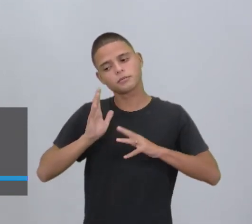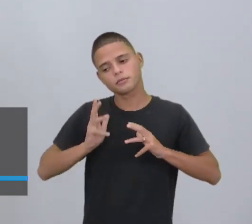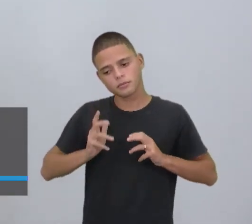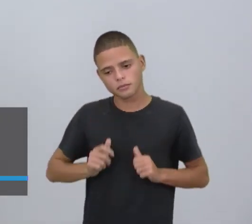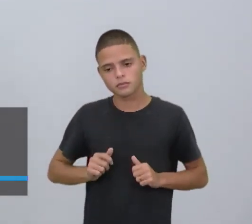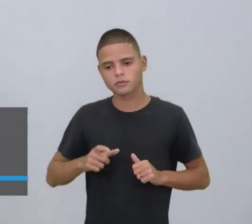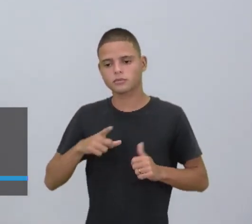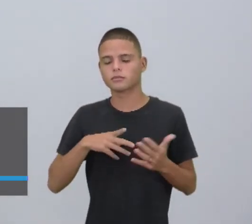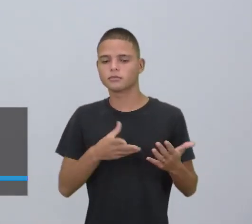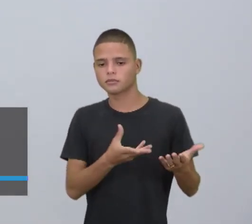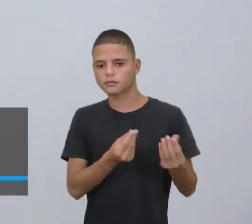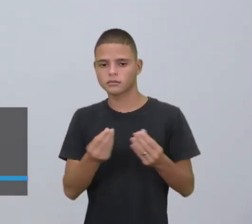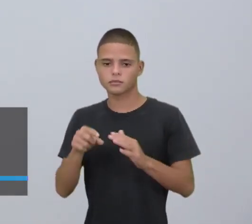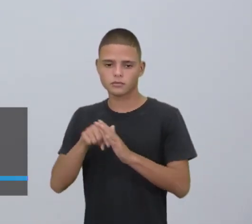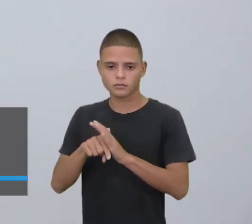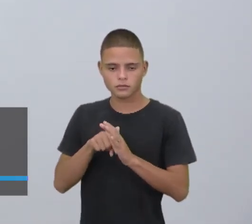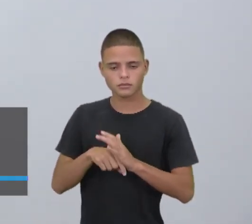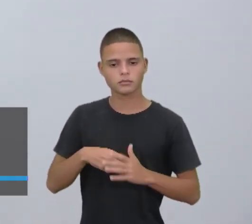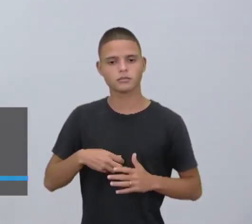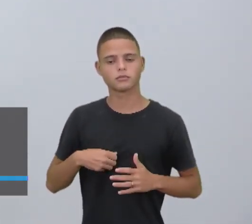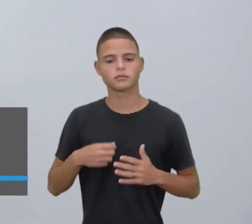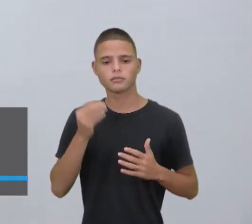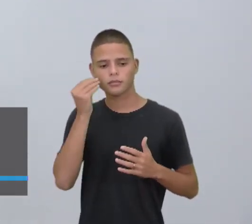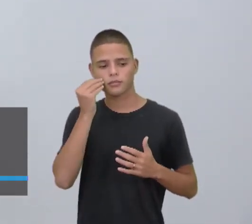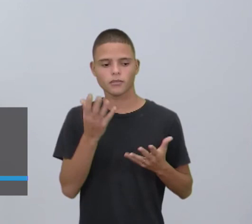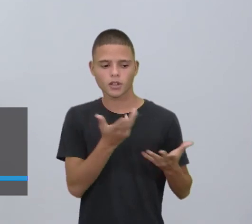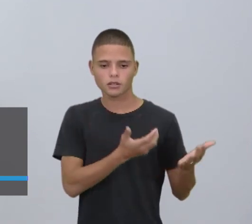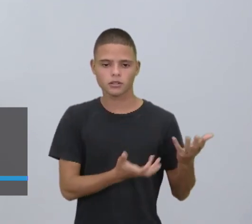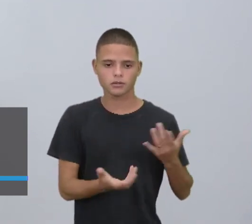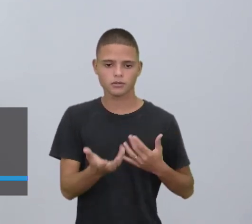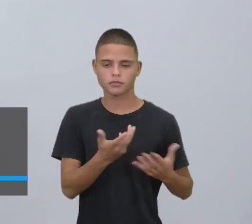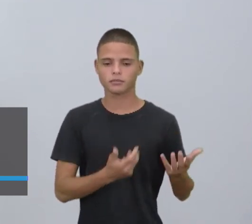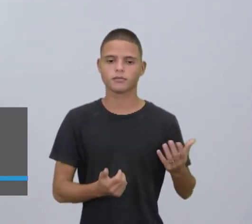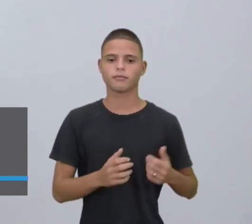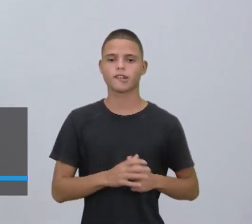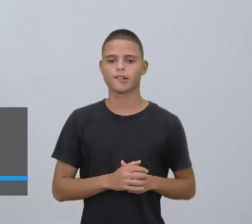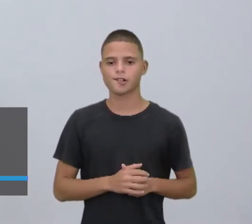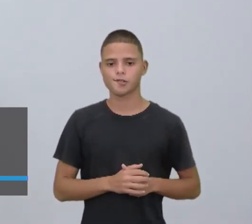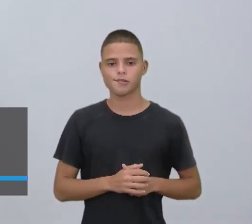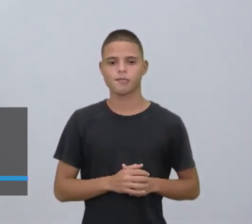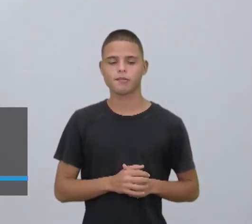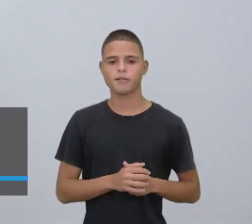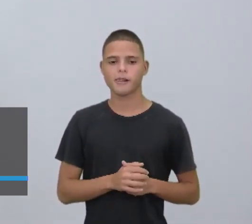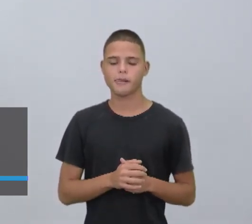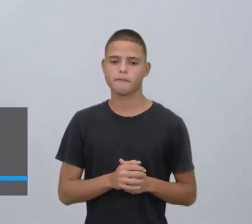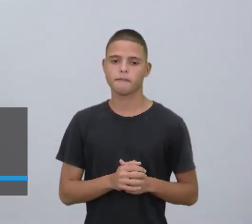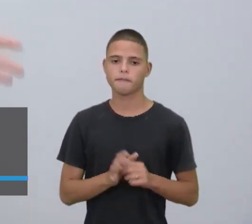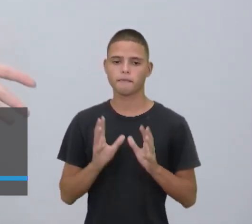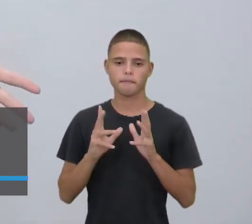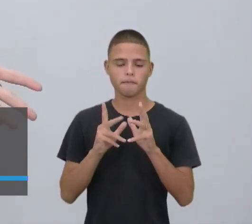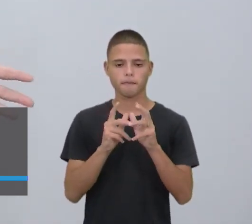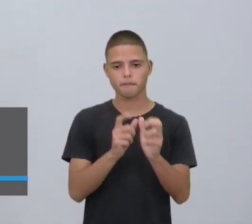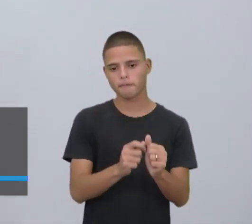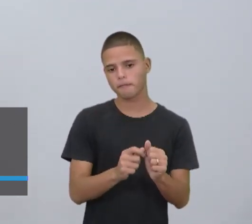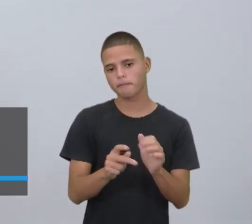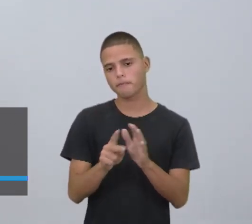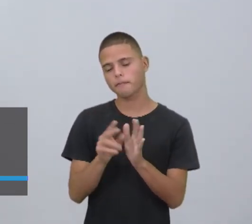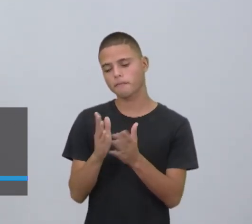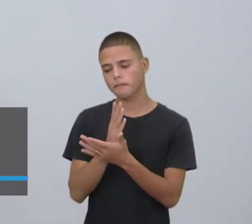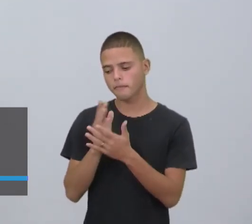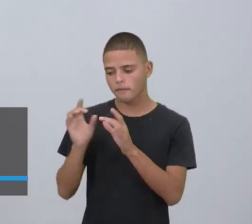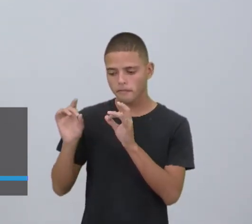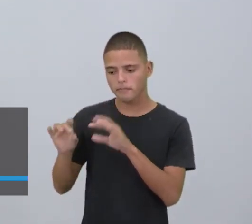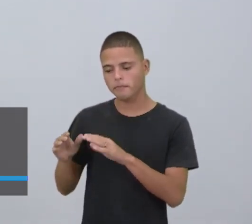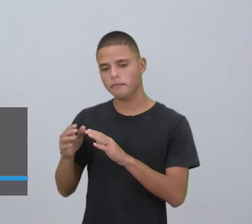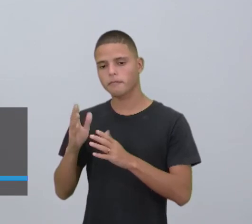grandes pesquisas aí na incineração desses resíduos, né? Que aí, enfim, tem toda a questão, porque tem o resíduo orgânico, tem